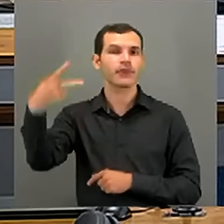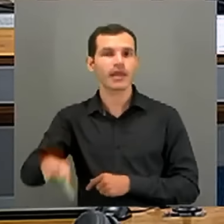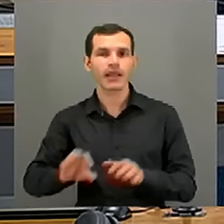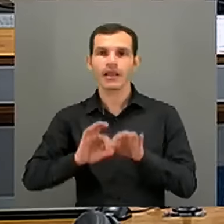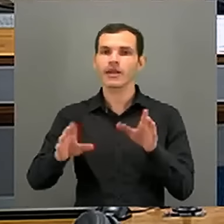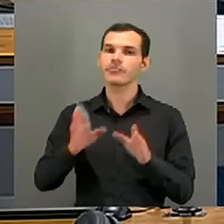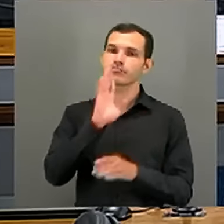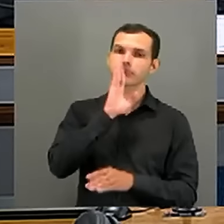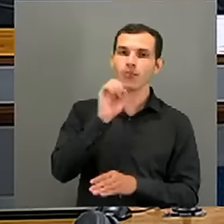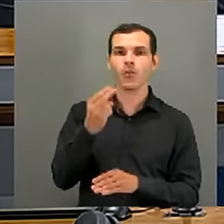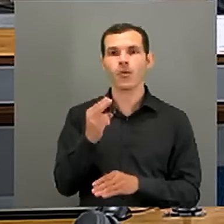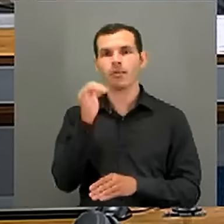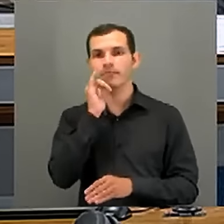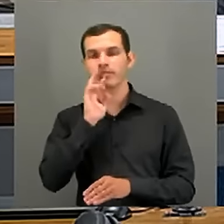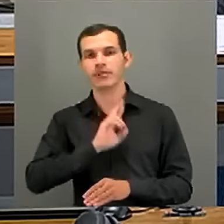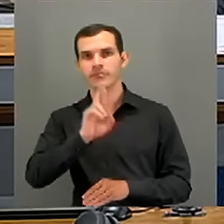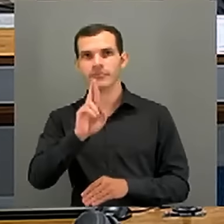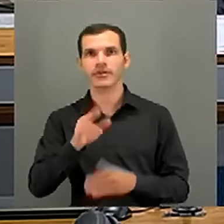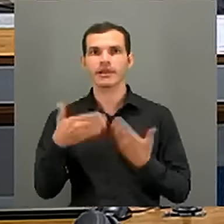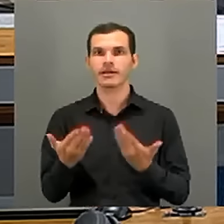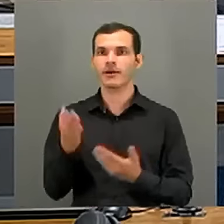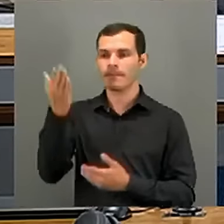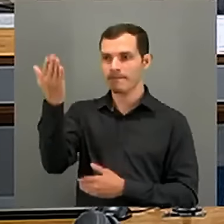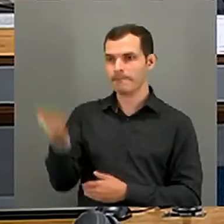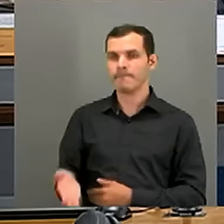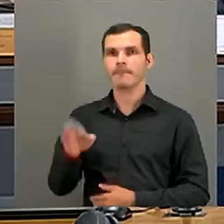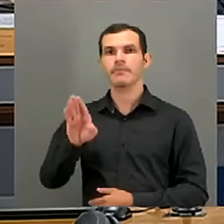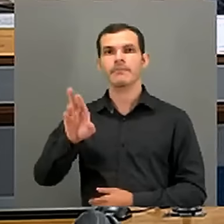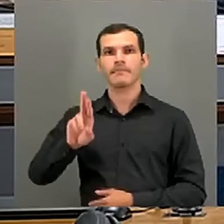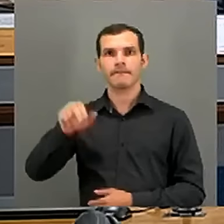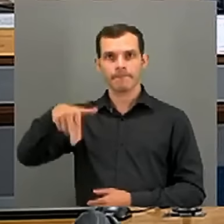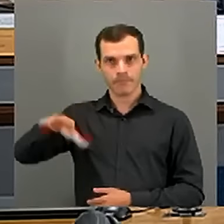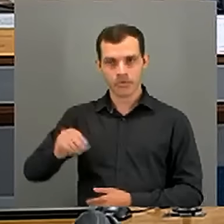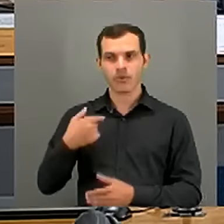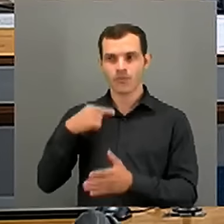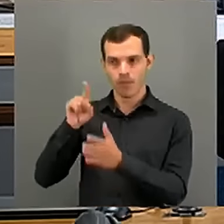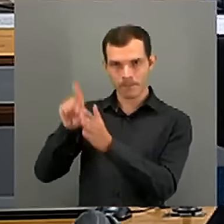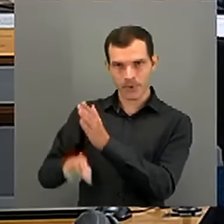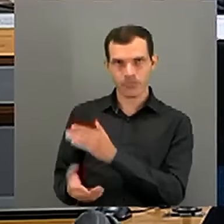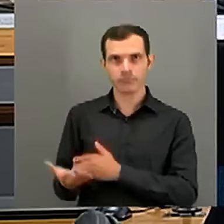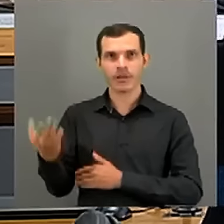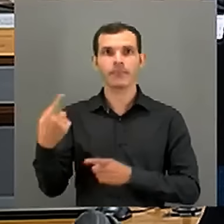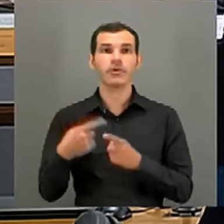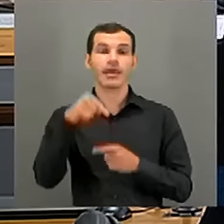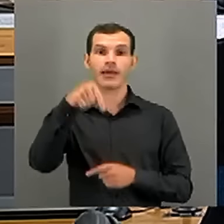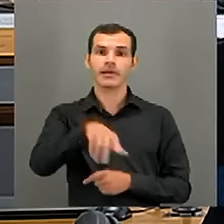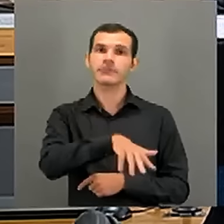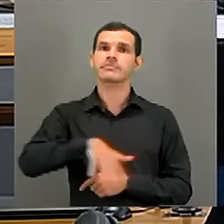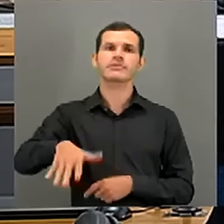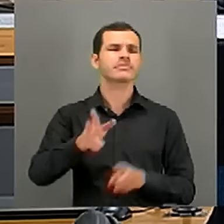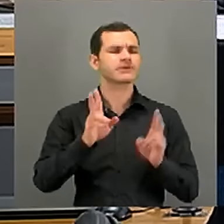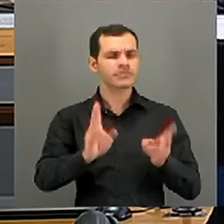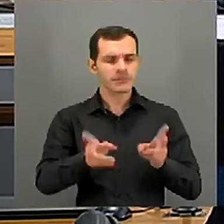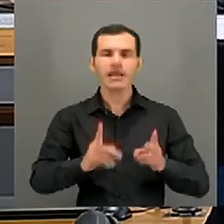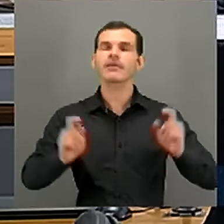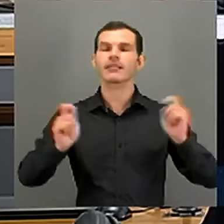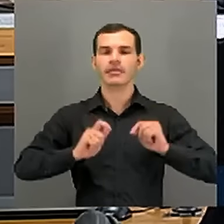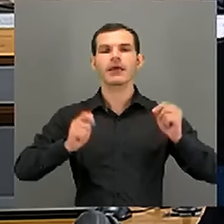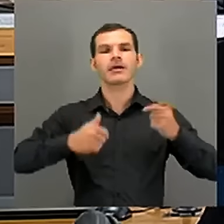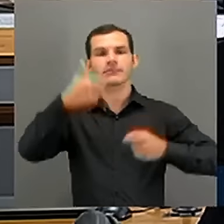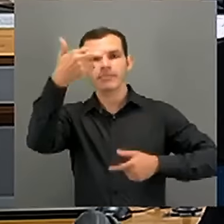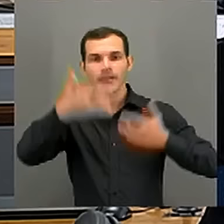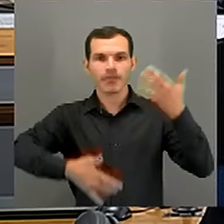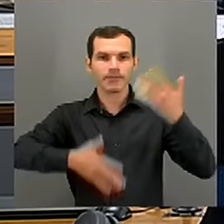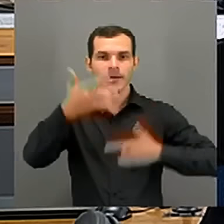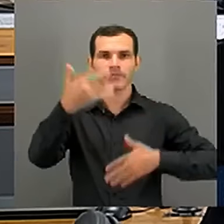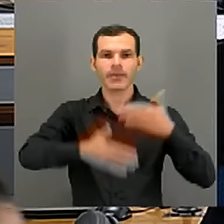Tolentino, porque regimentalmente sempre tem aqui o espaço para a explanação inicial de